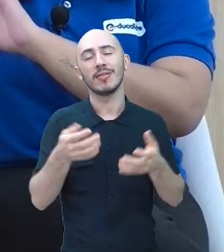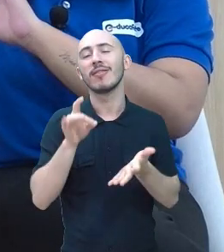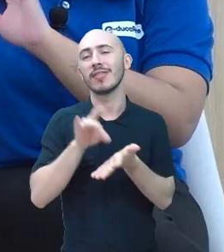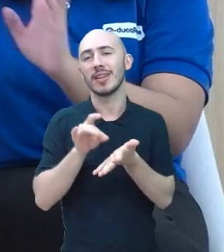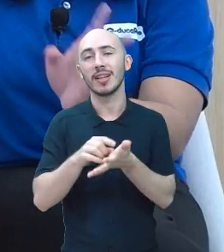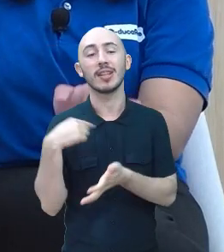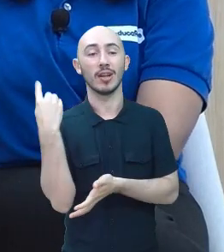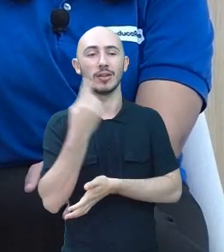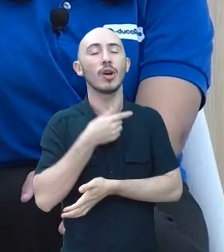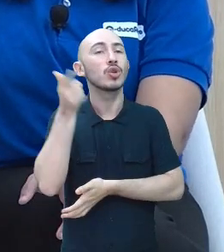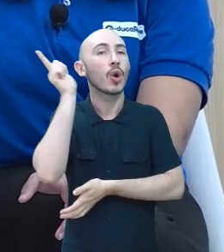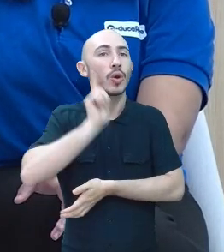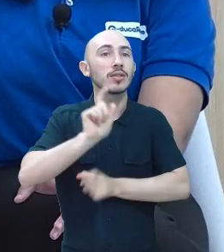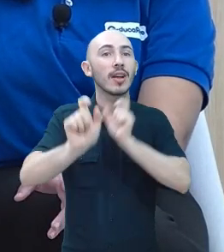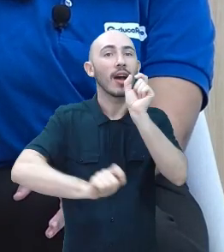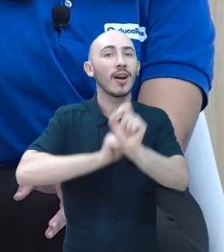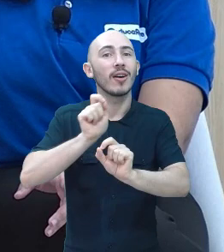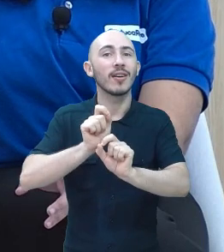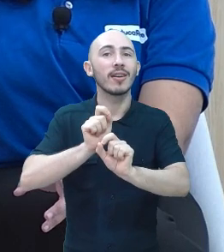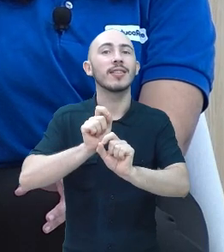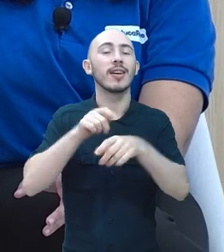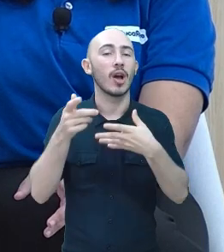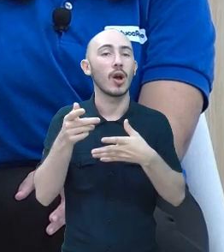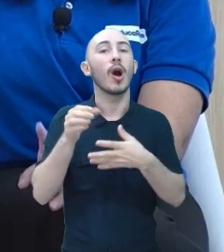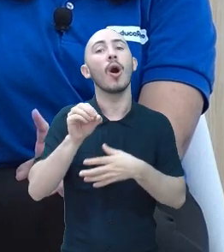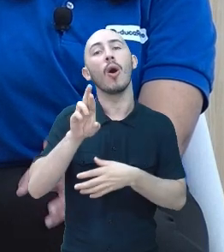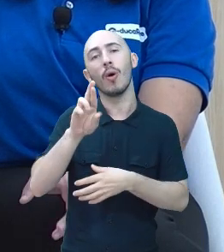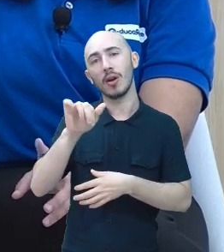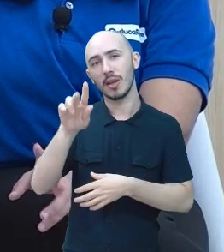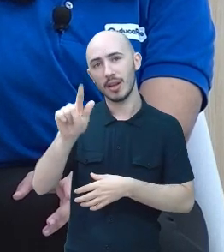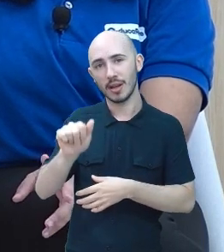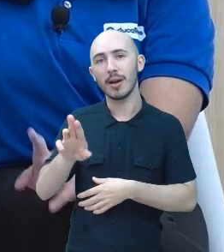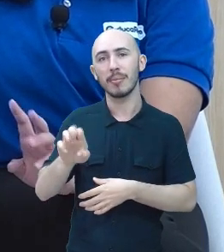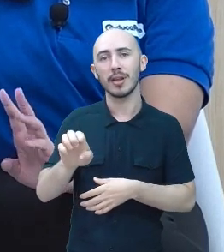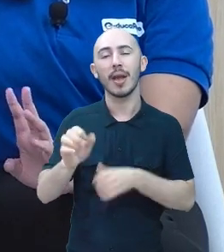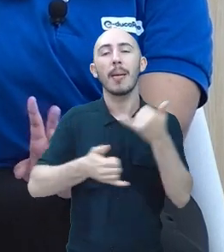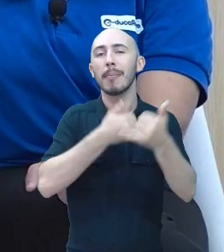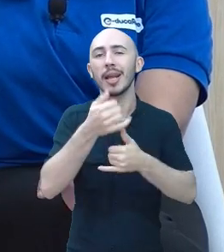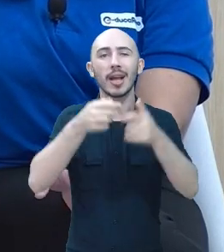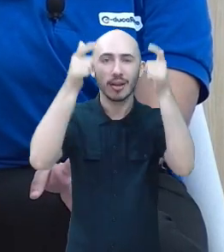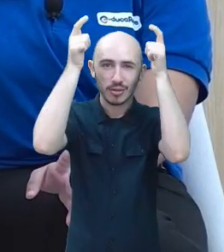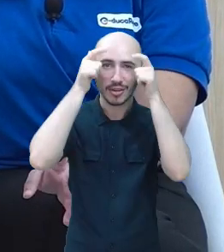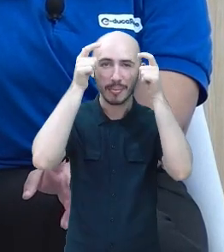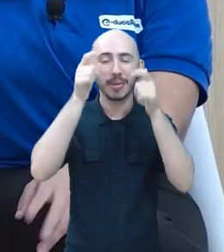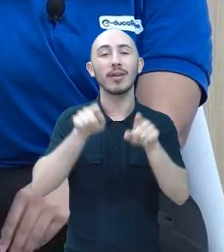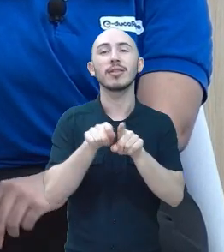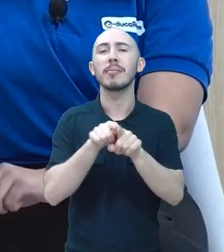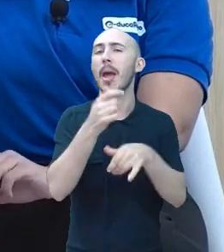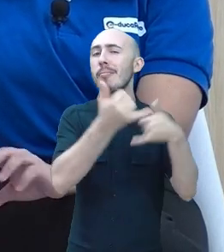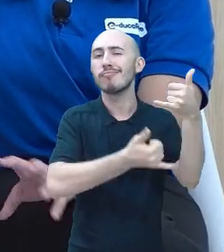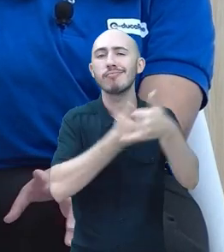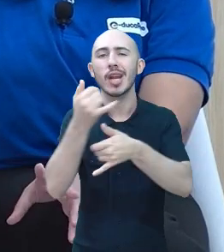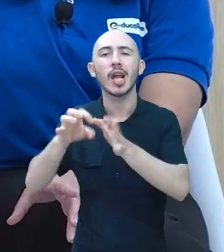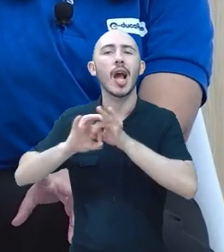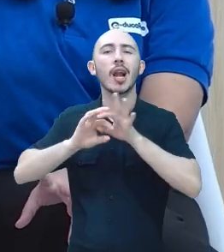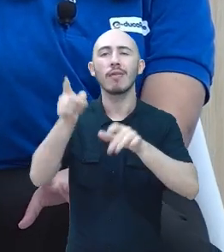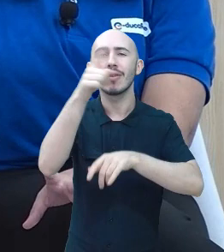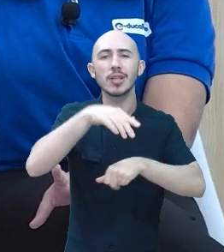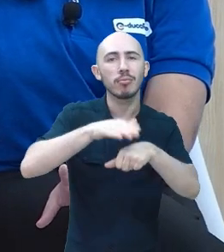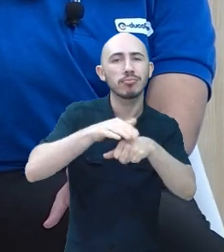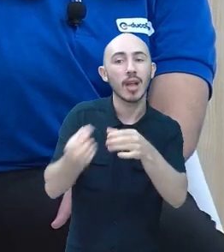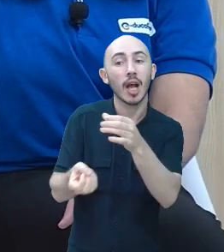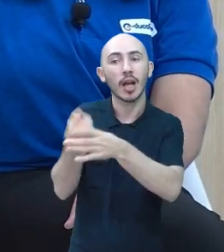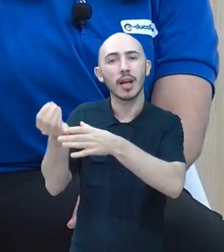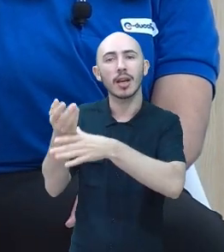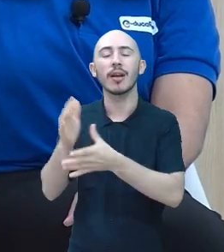vai conseguir usar agora o nosso origami de chapeuzinho de samurai para fazer várias brincadeiras, né? Vocês podem inventar aí as